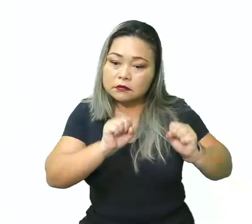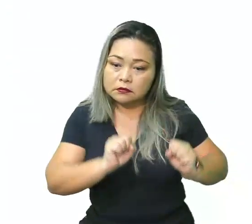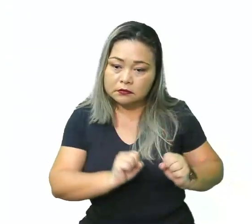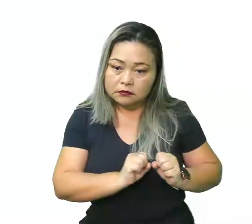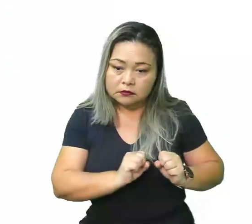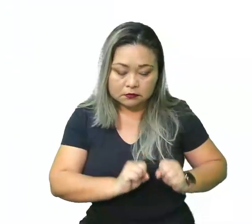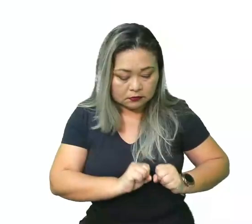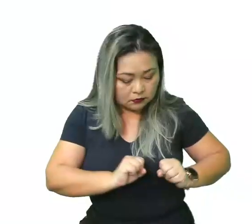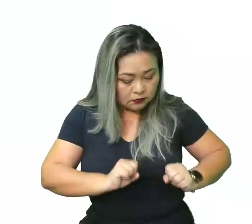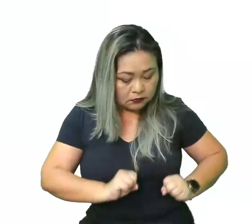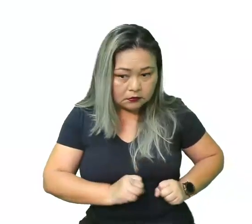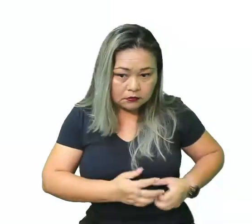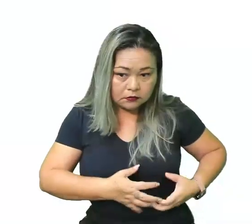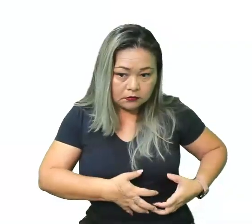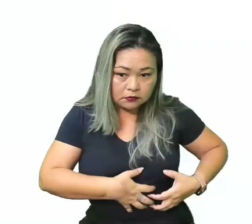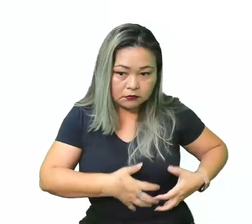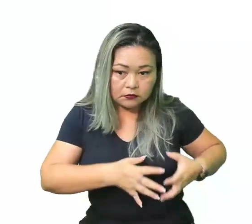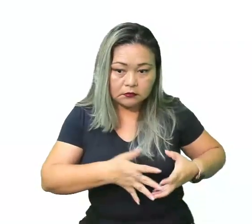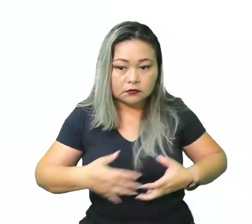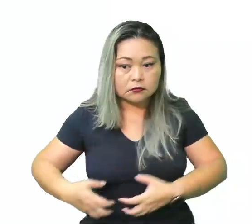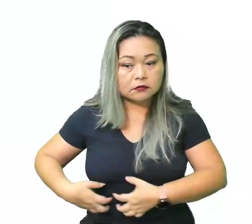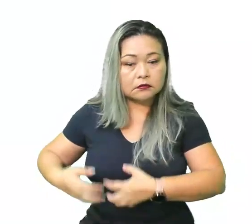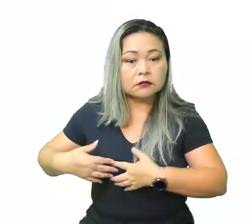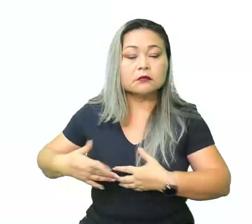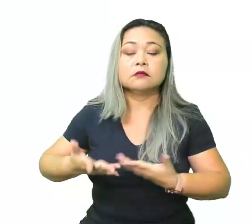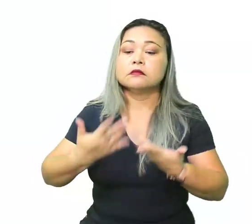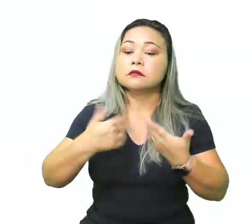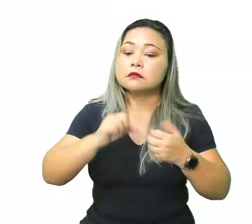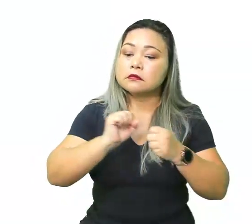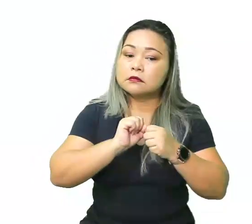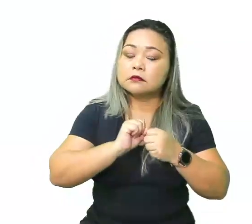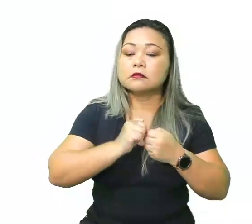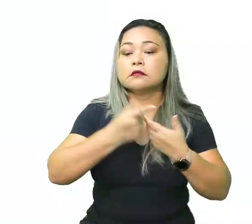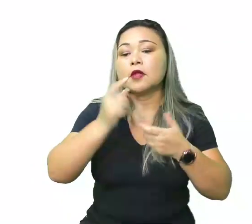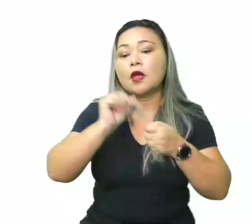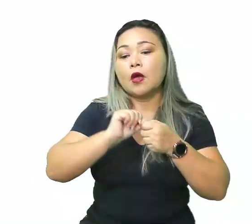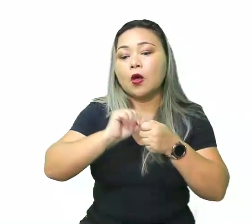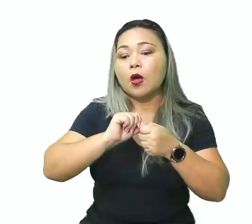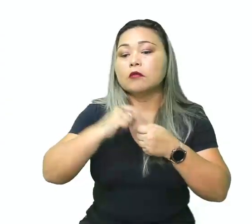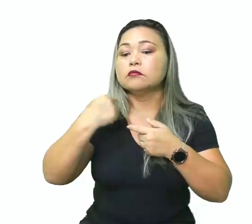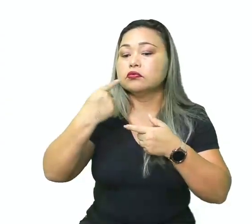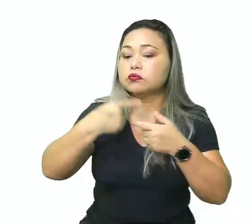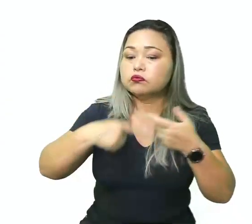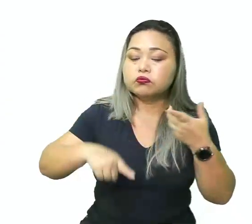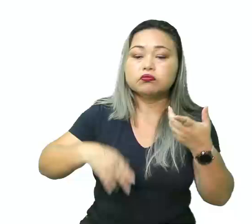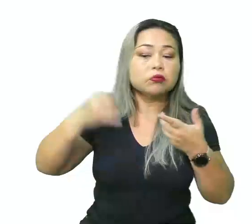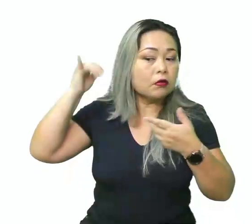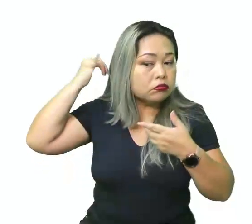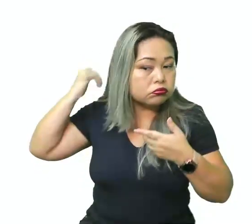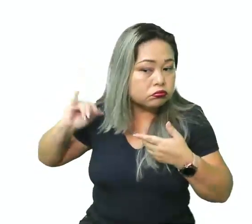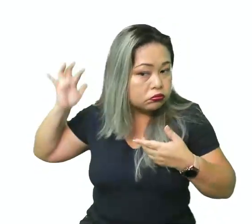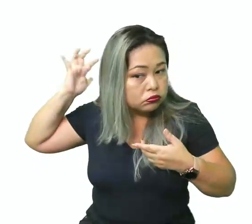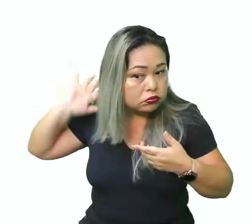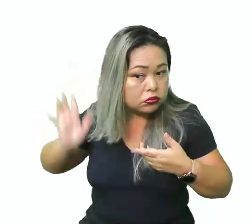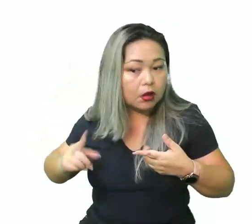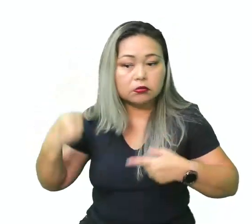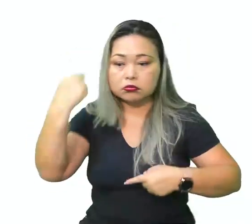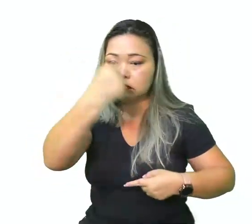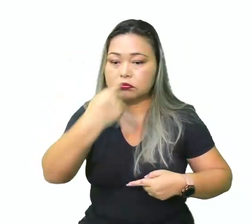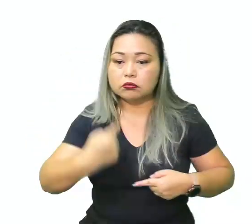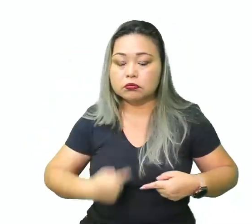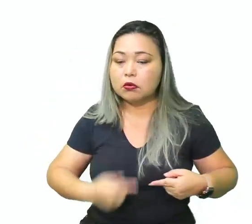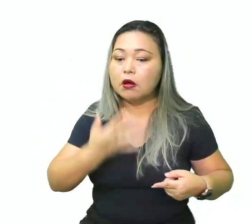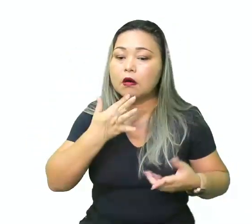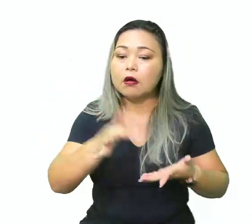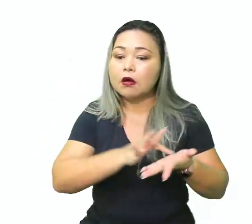nossos sistemas. A gente vai ter sistema digestório, sistema nervoso, sistema